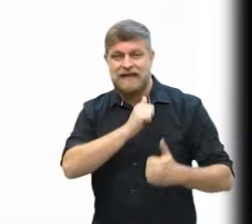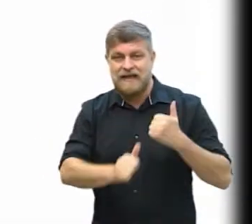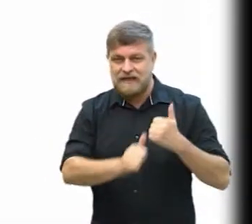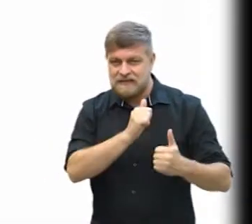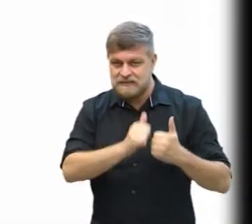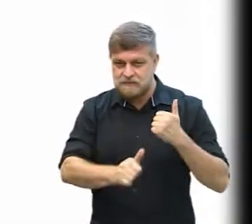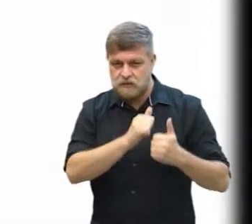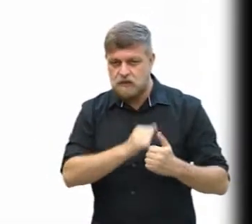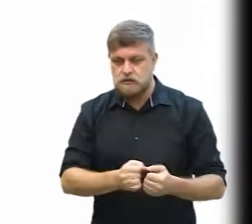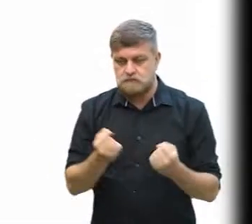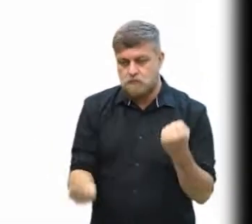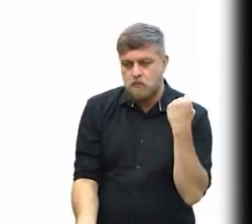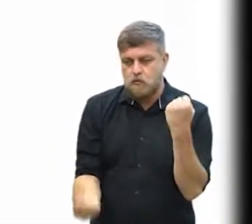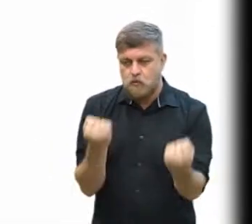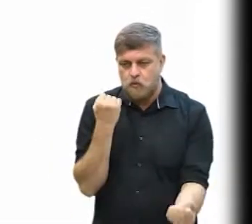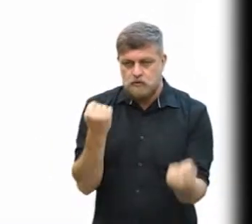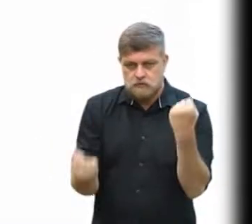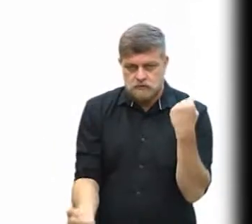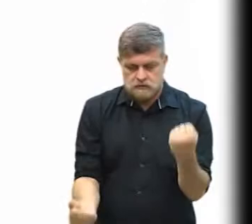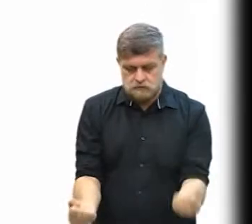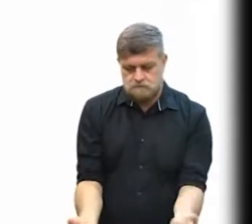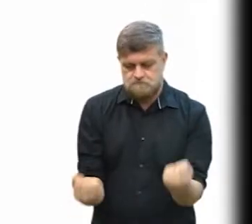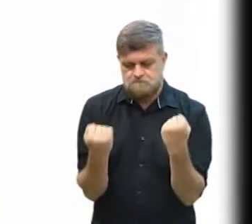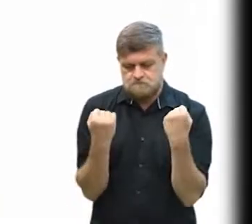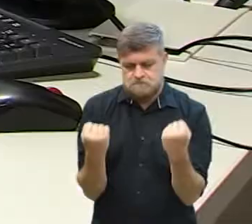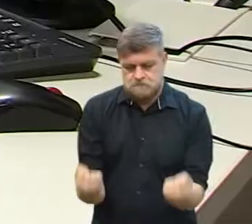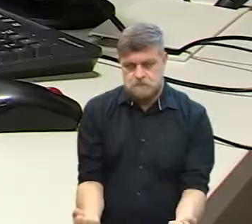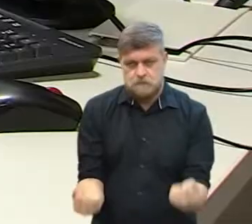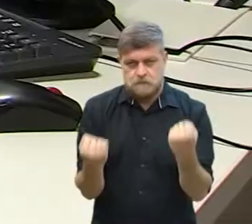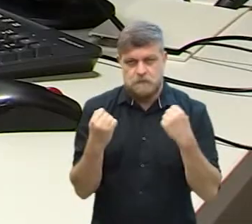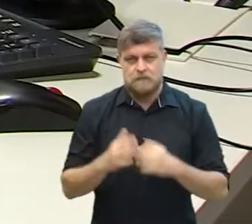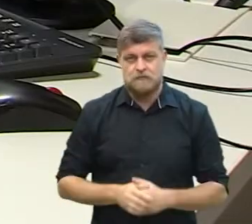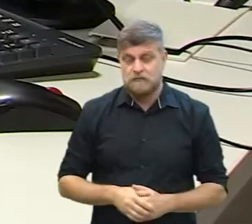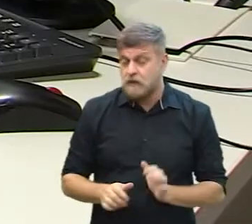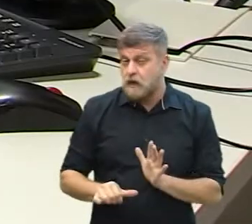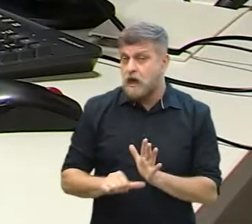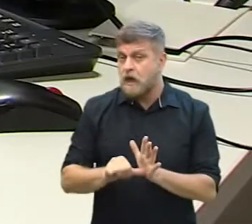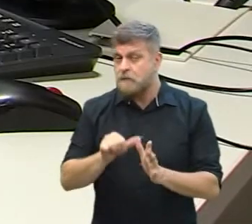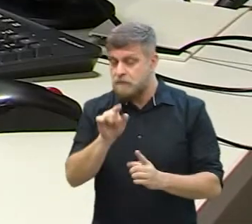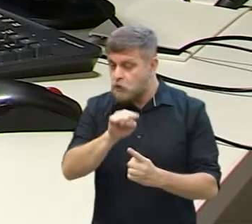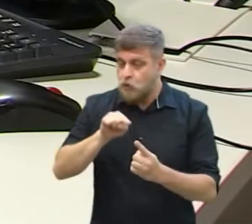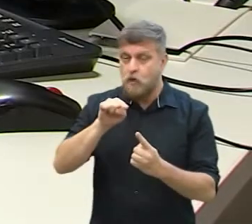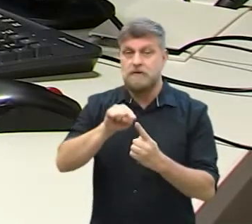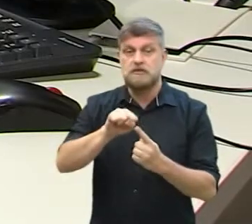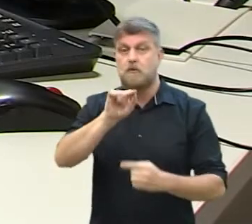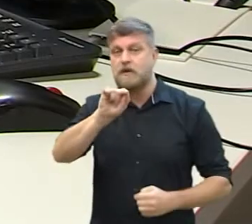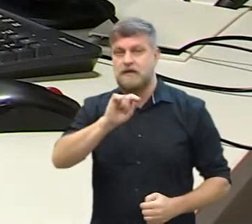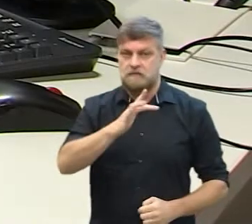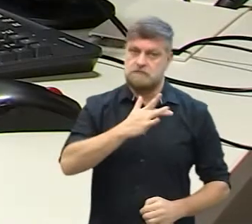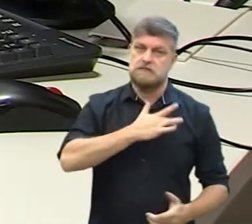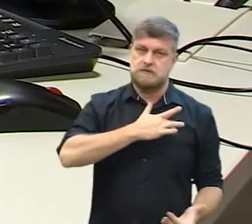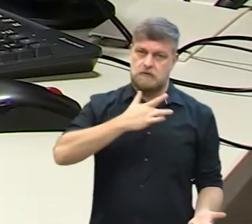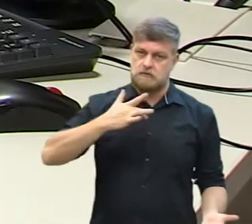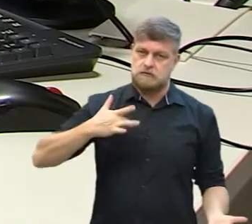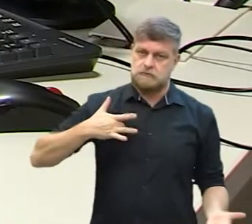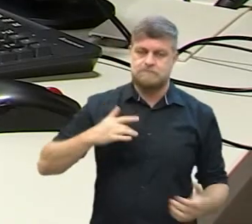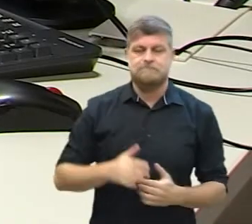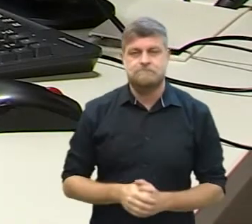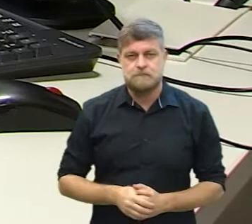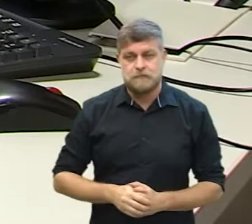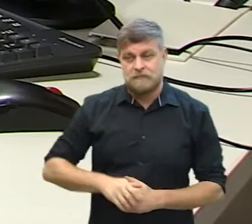modalidades esportivas, além de musculação e fisiculturismo. Em primeiro lugar aqui, a saúde das